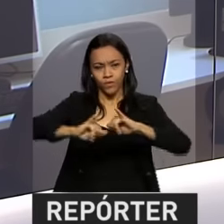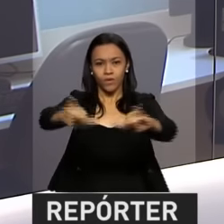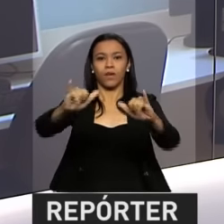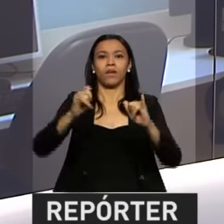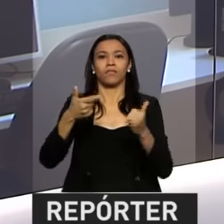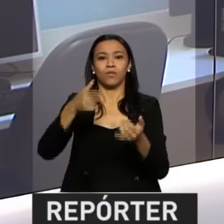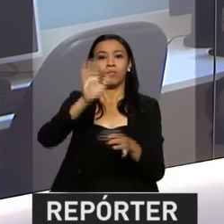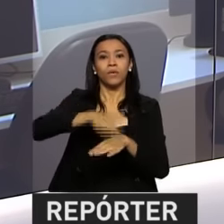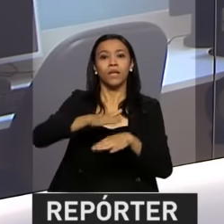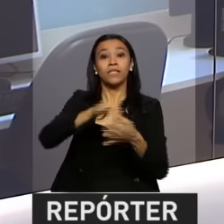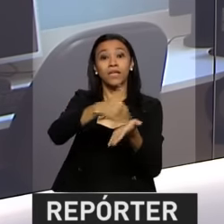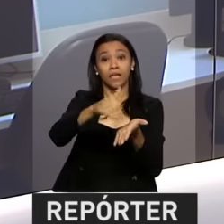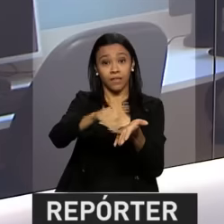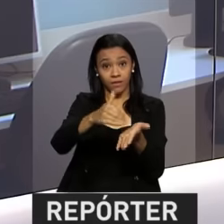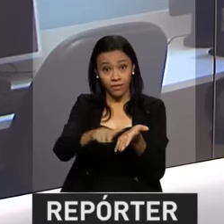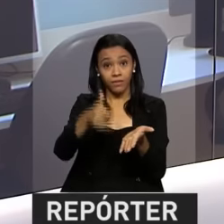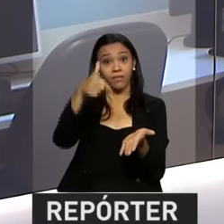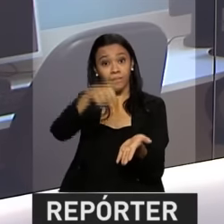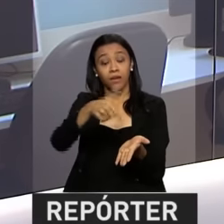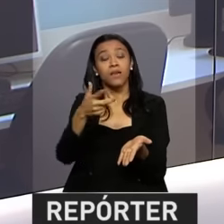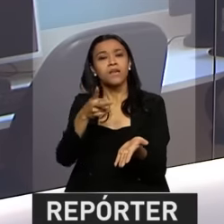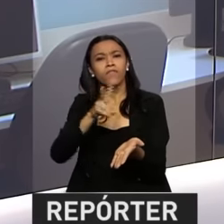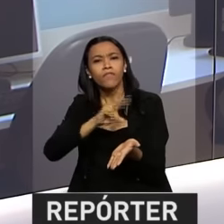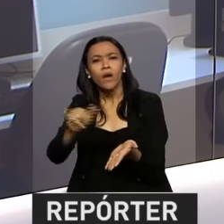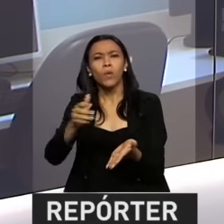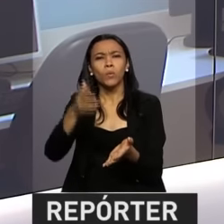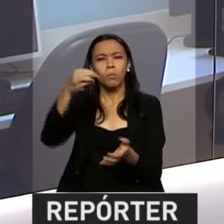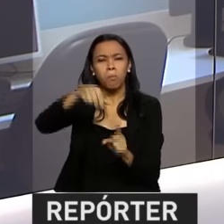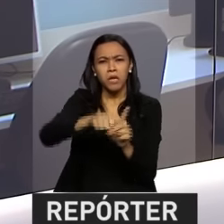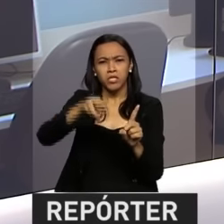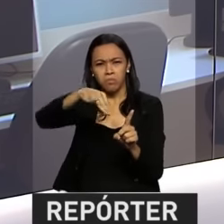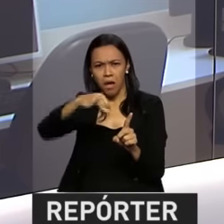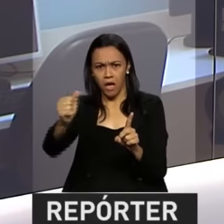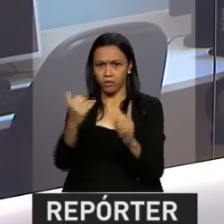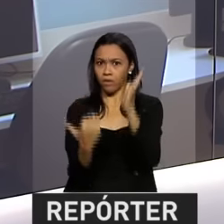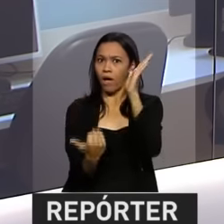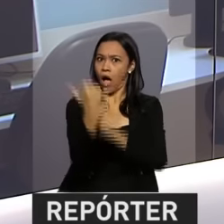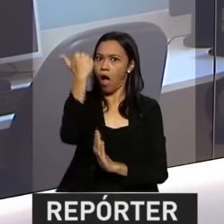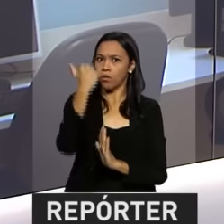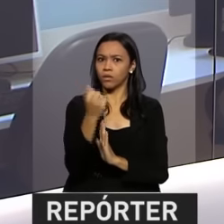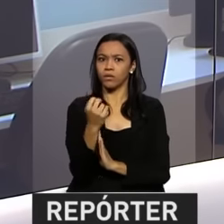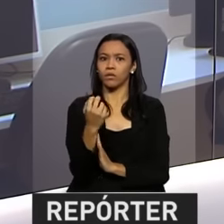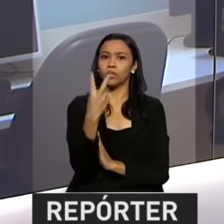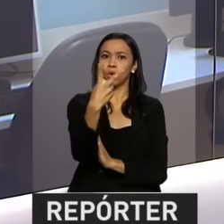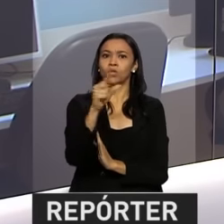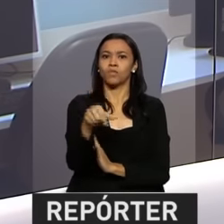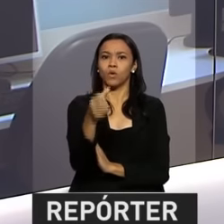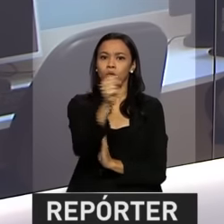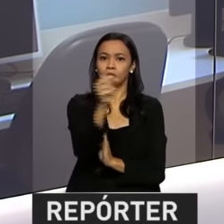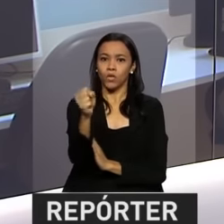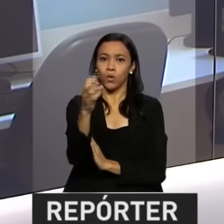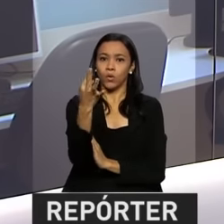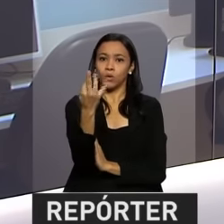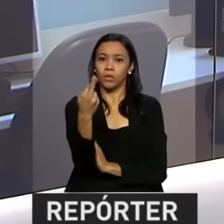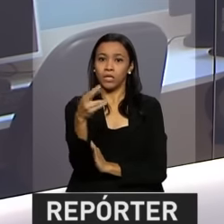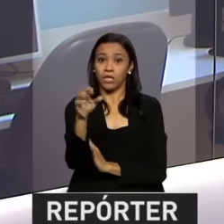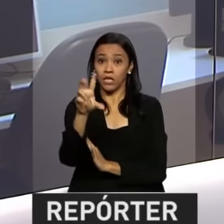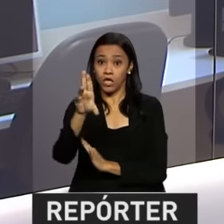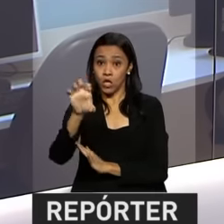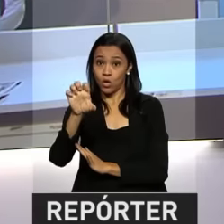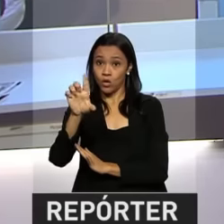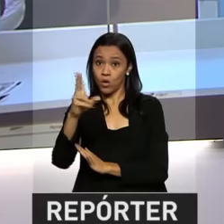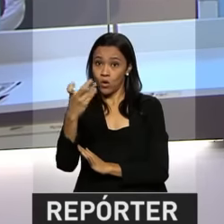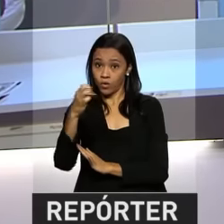Nacional em março o endividamento público havia registrado alta e chegado a 2,88 trilhões de